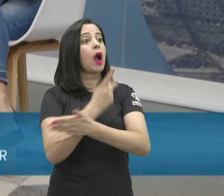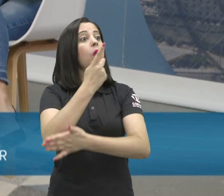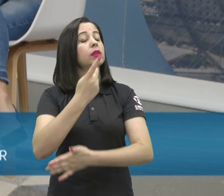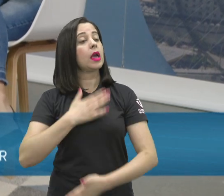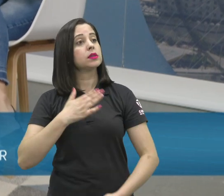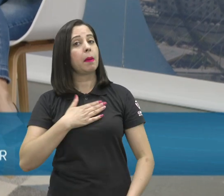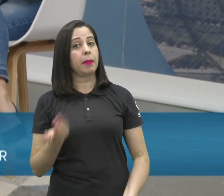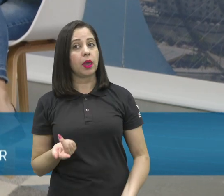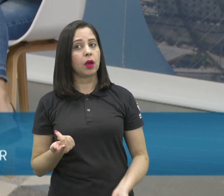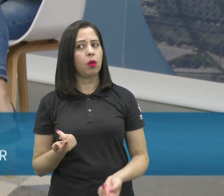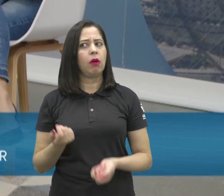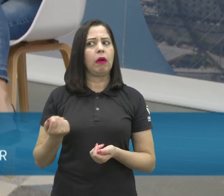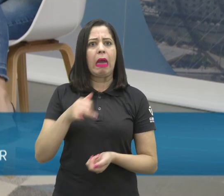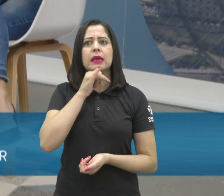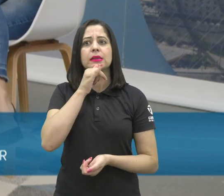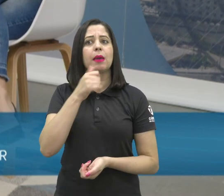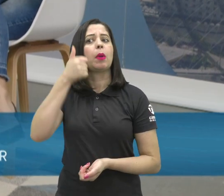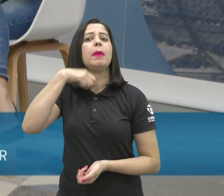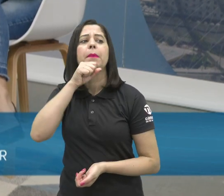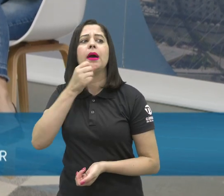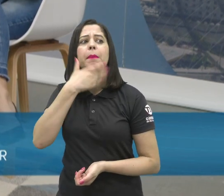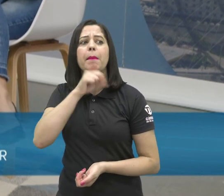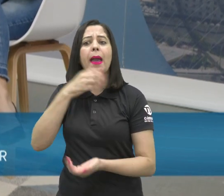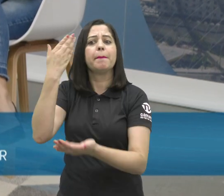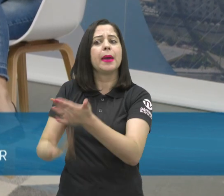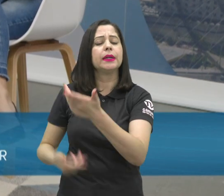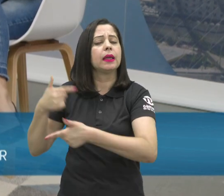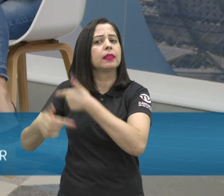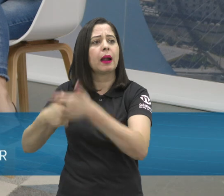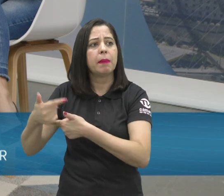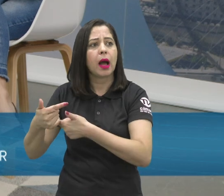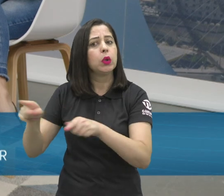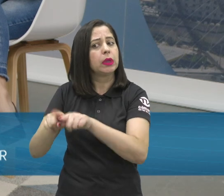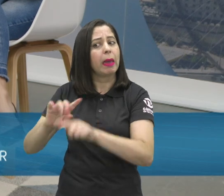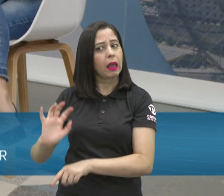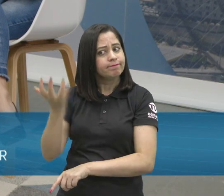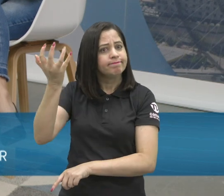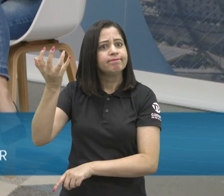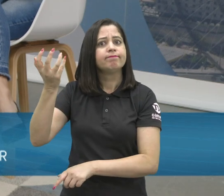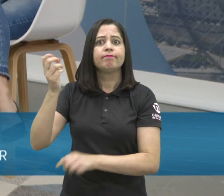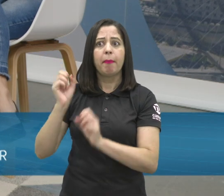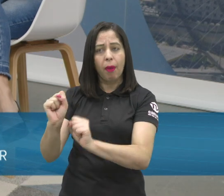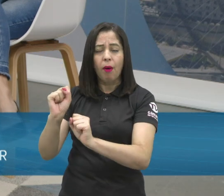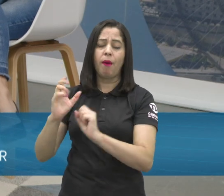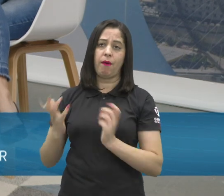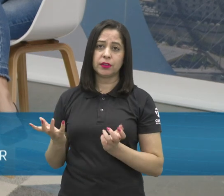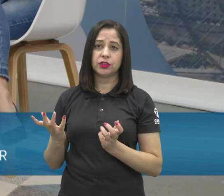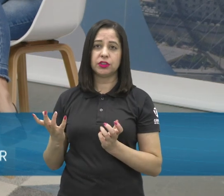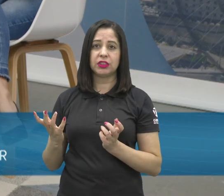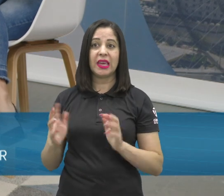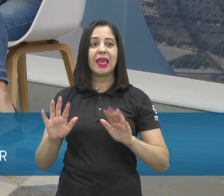meu pai poderia perder, ou, né, meu tio, meu irmão, enfim, quando coloca algo que se assemelha,